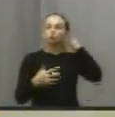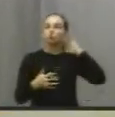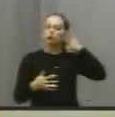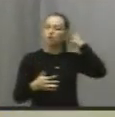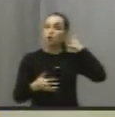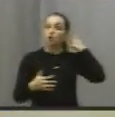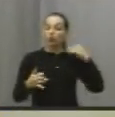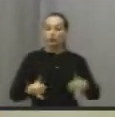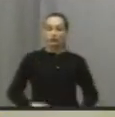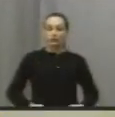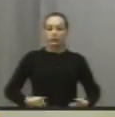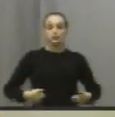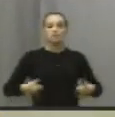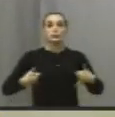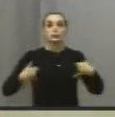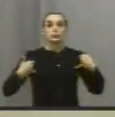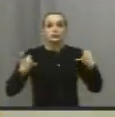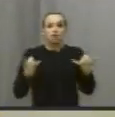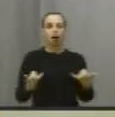e do meu orgulho